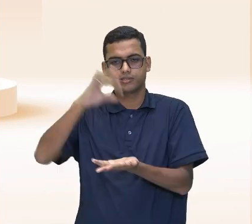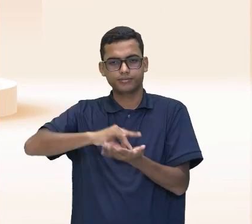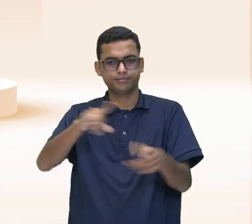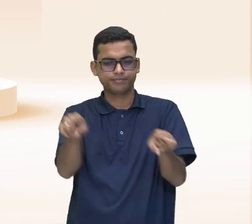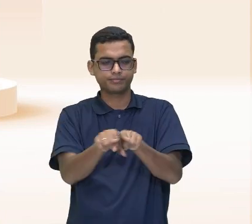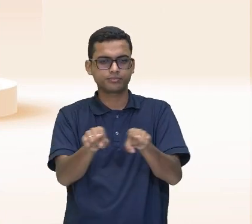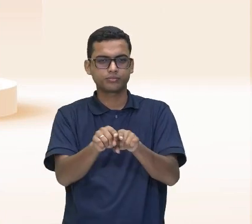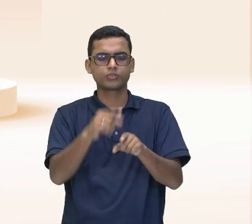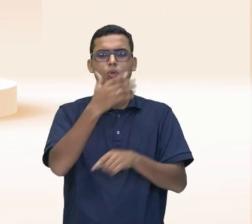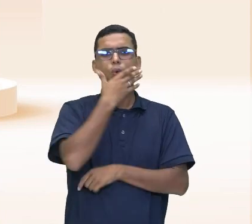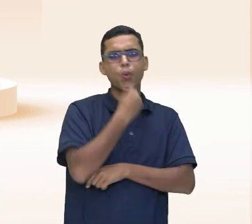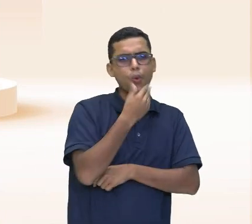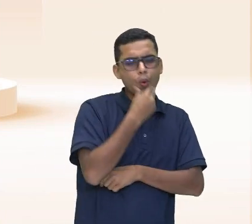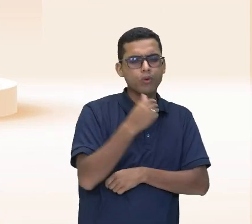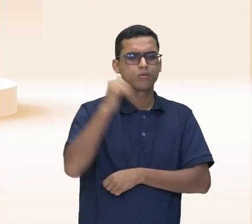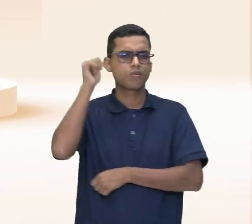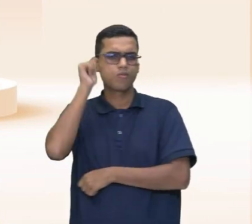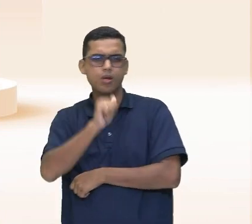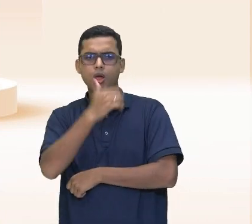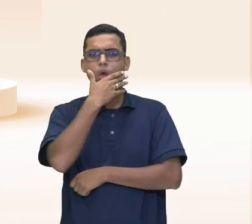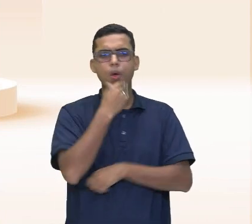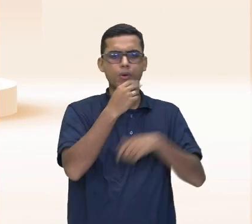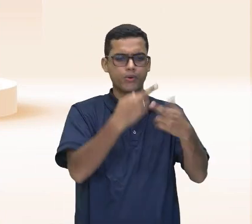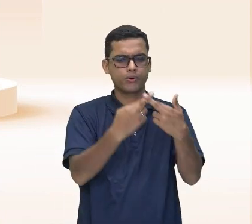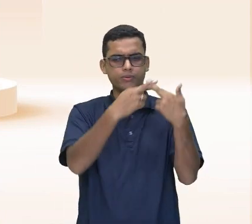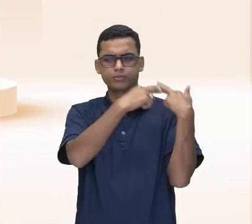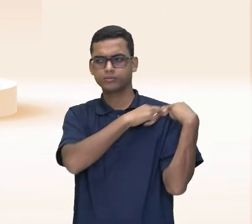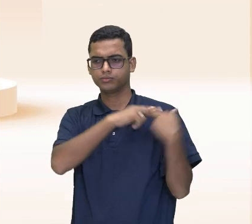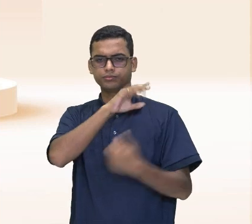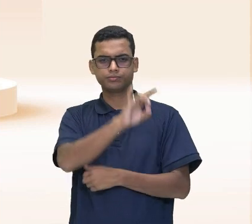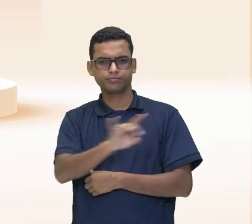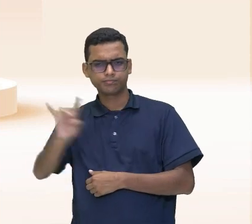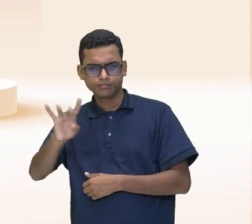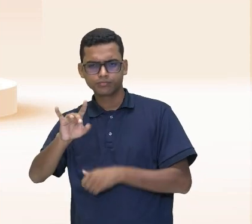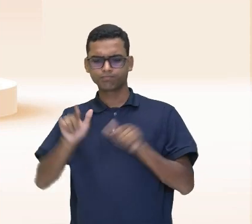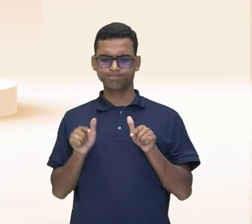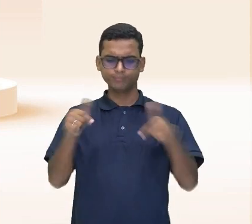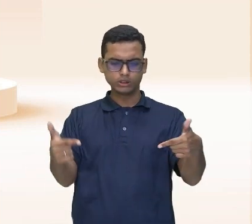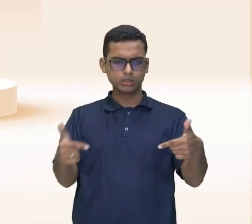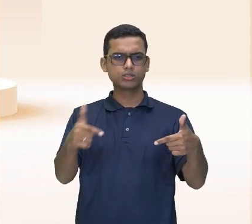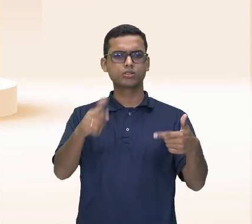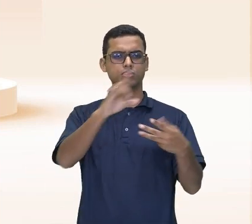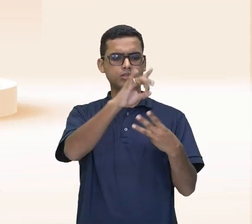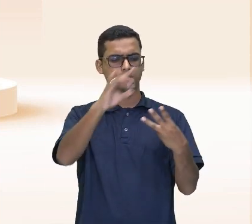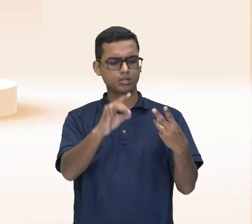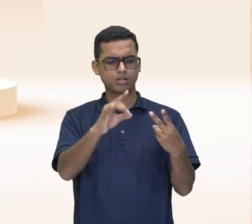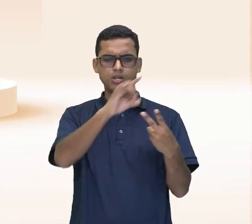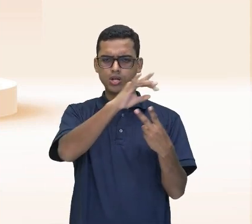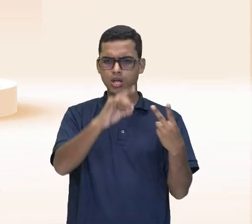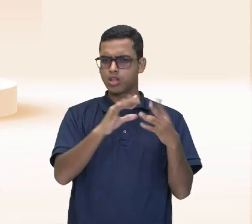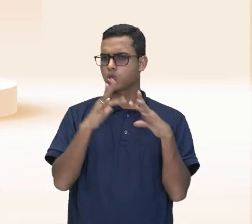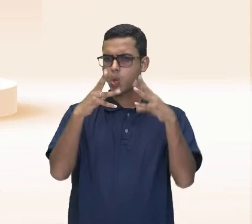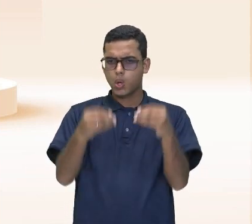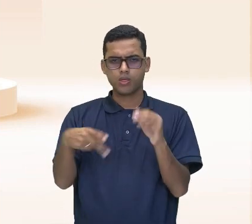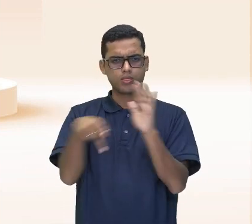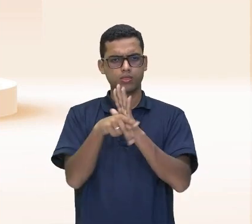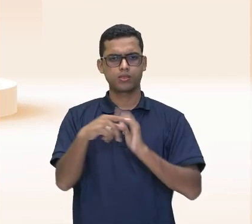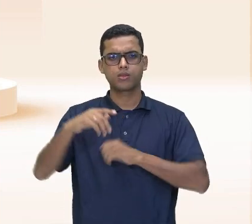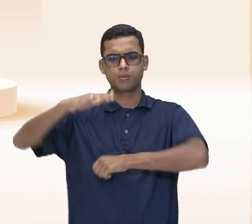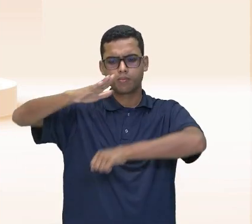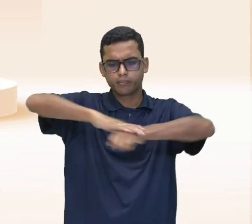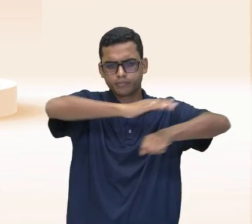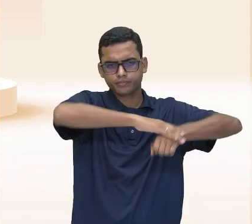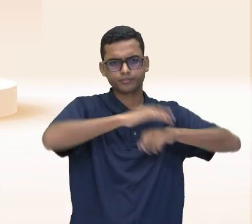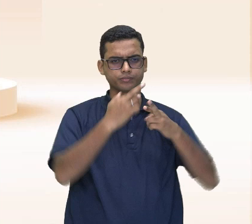homem dentro da arte, né? O que cada um faz. Então todo mundo tem o seu papel também, a sua pintura no